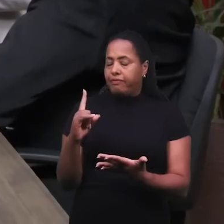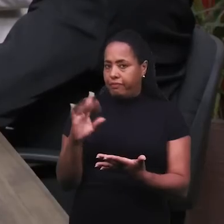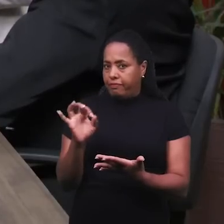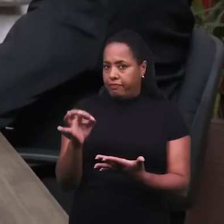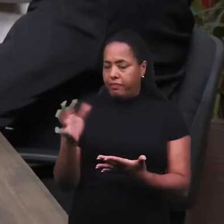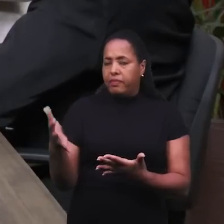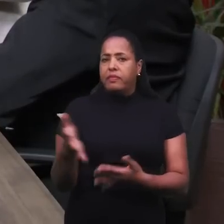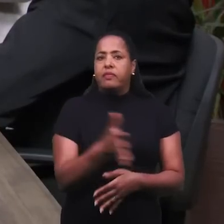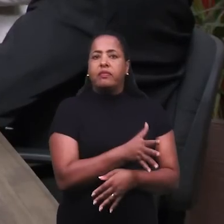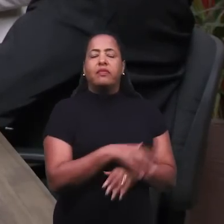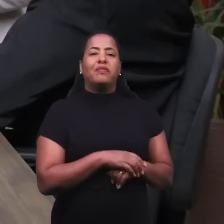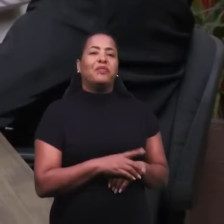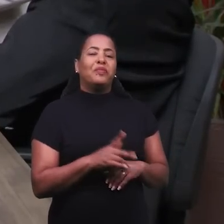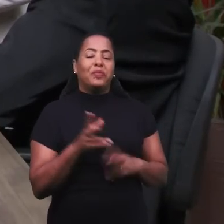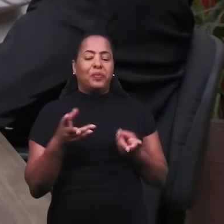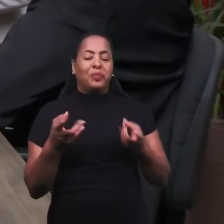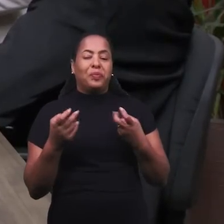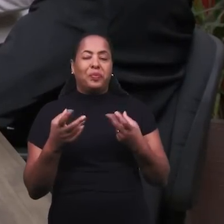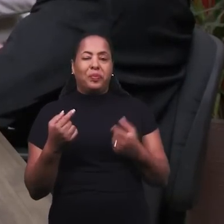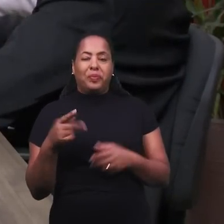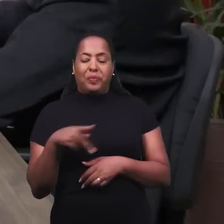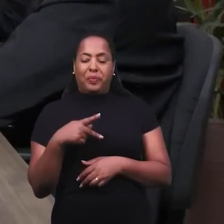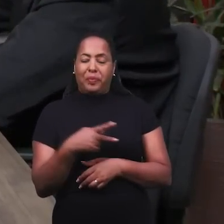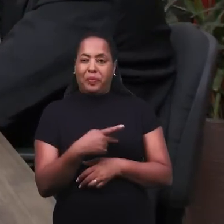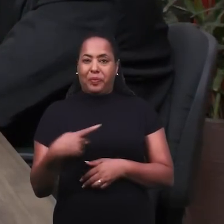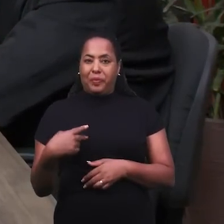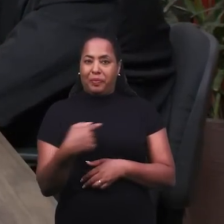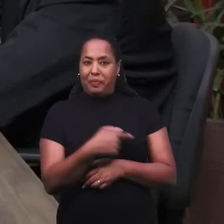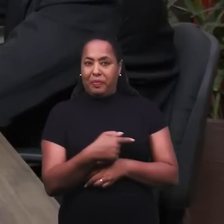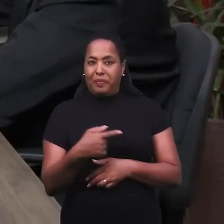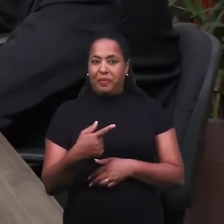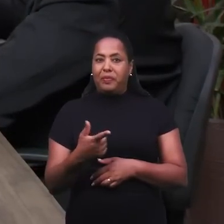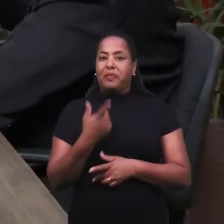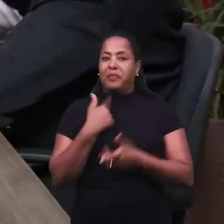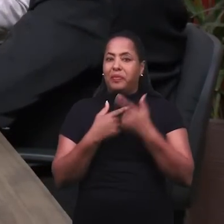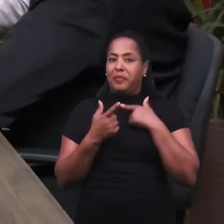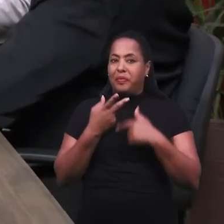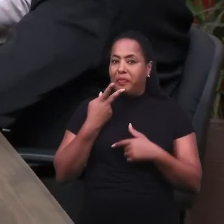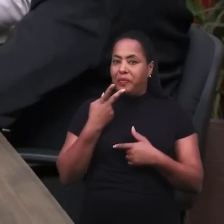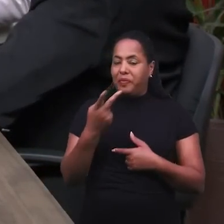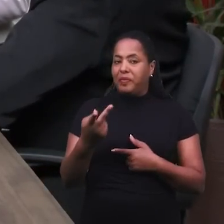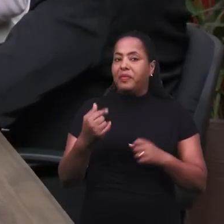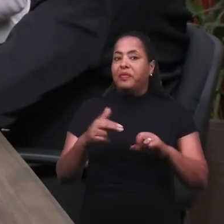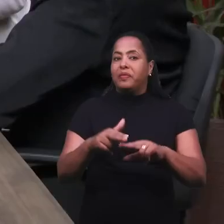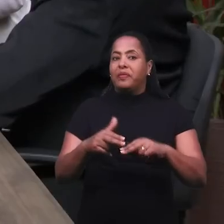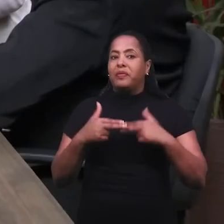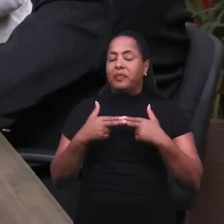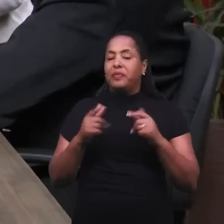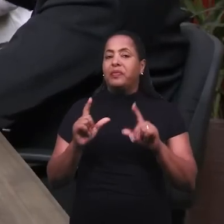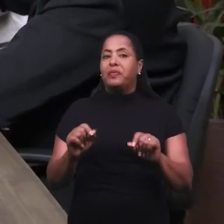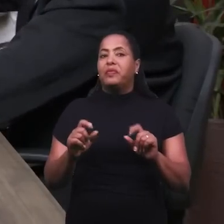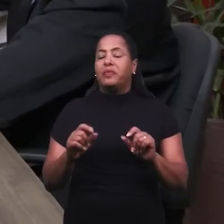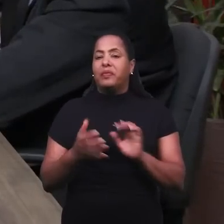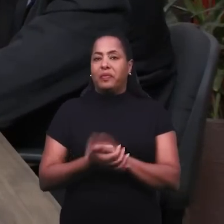mas eu estou percebendo que o Jerônimo está doido para falar, entendeu? Então, vamos passar a palavra para o Jerônimo aqui,